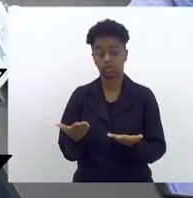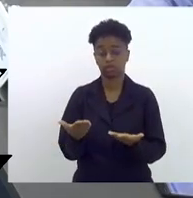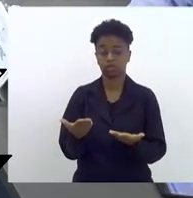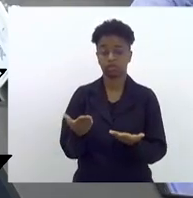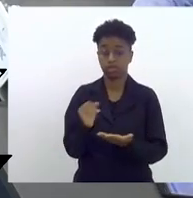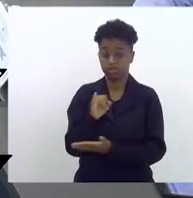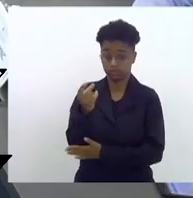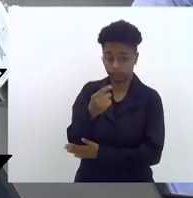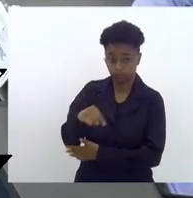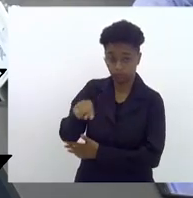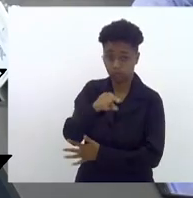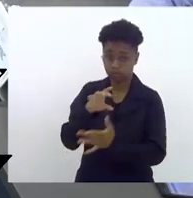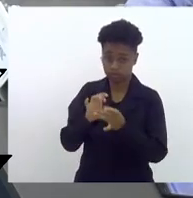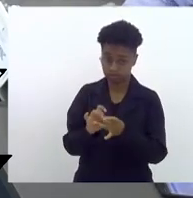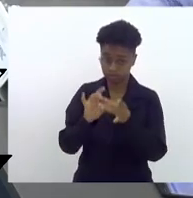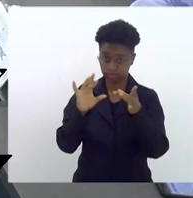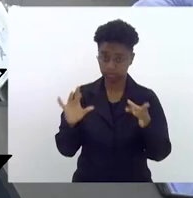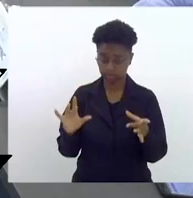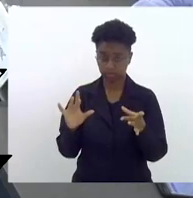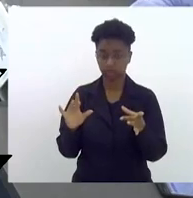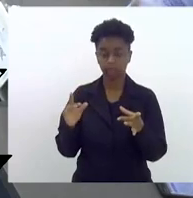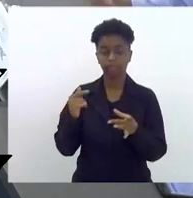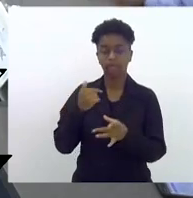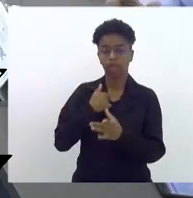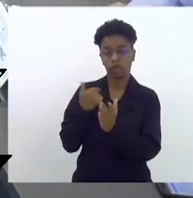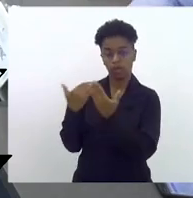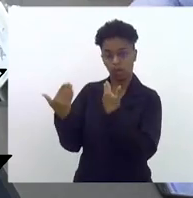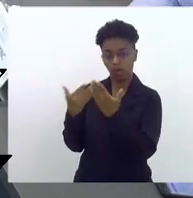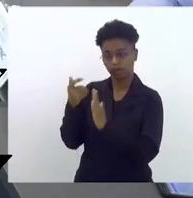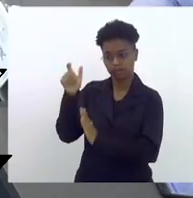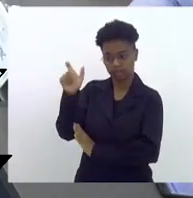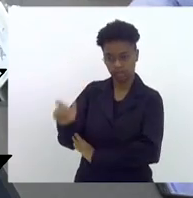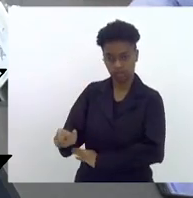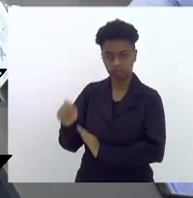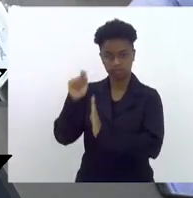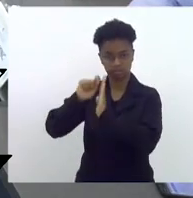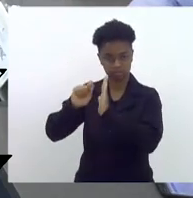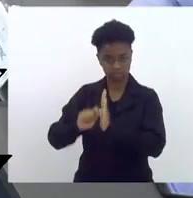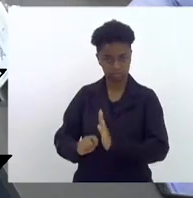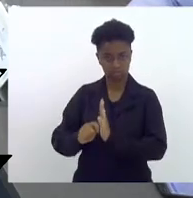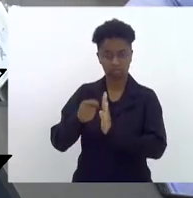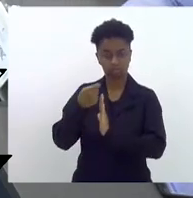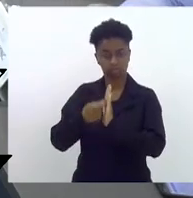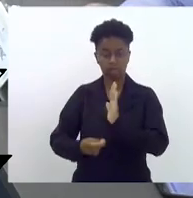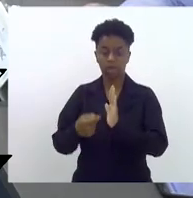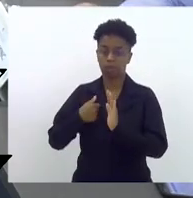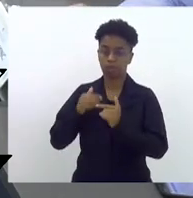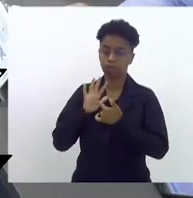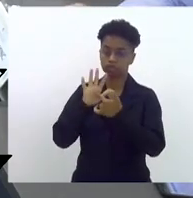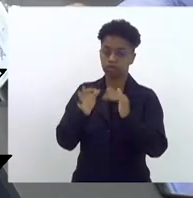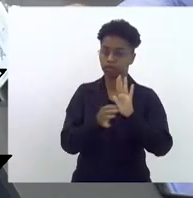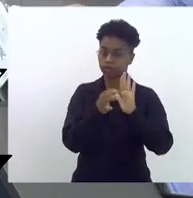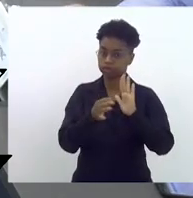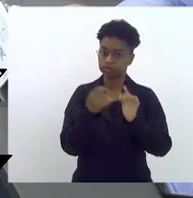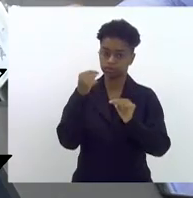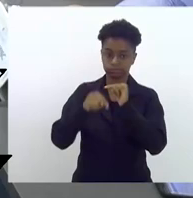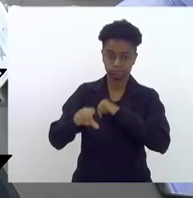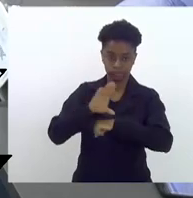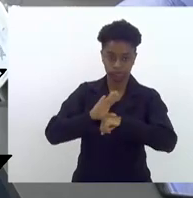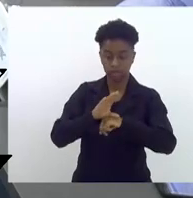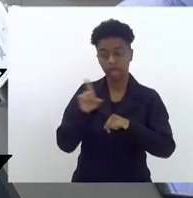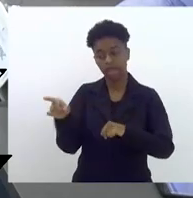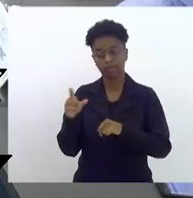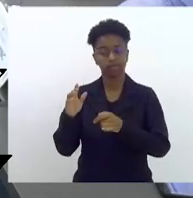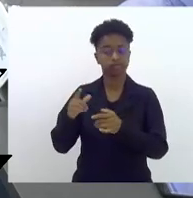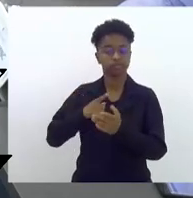você excelência assim autorizarem eu vou conversar com o autor dando eu aparecer pela inconstitucionalidade ele apresentando e fazendo